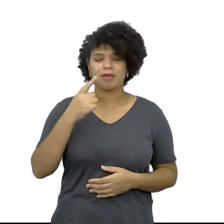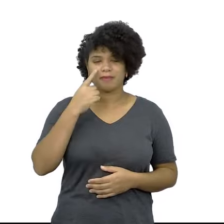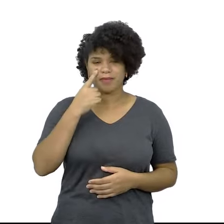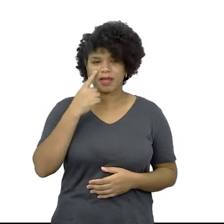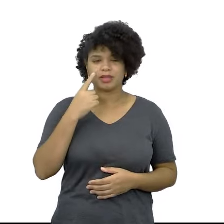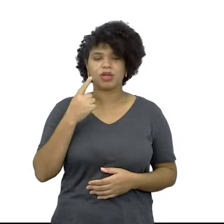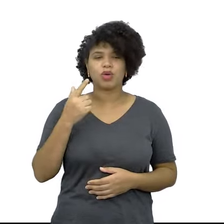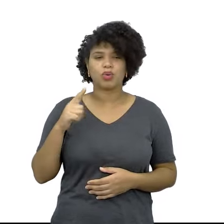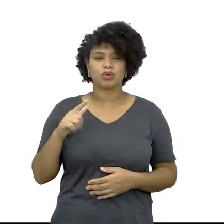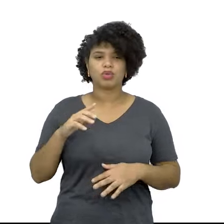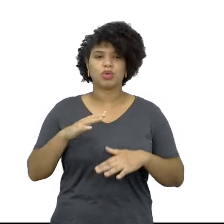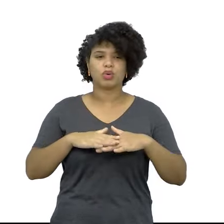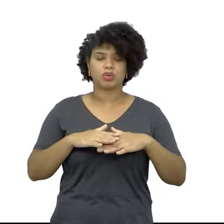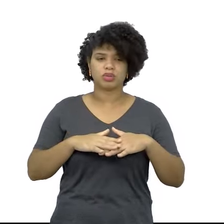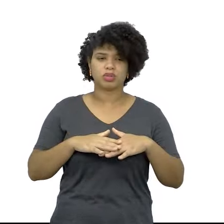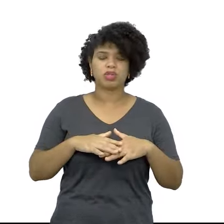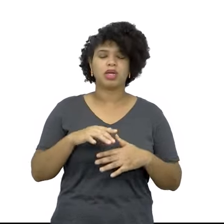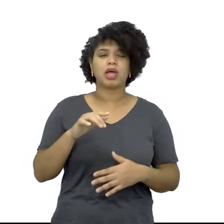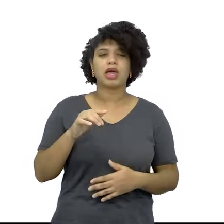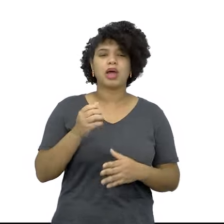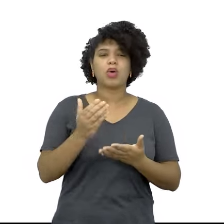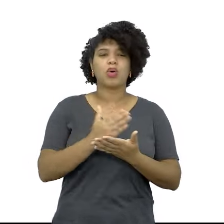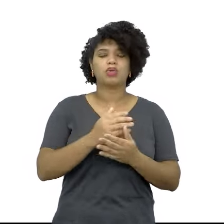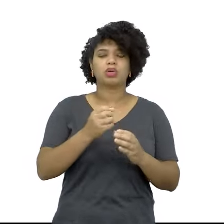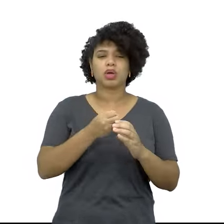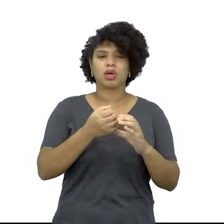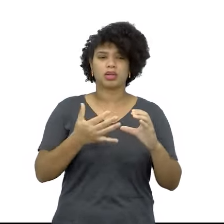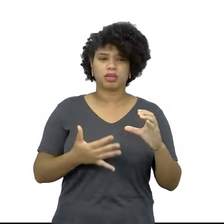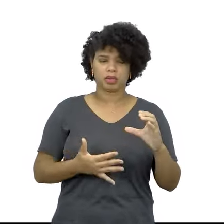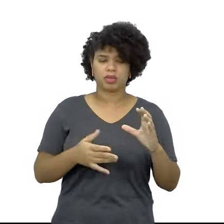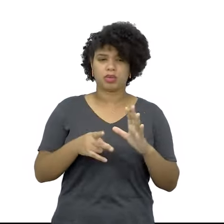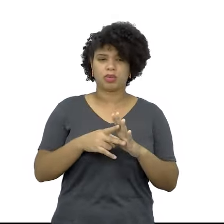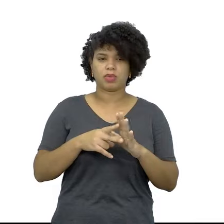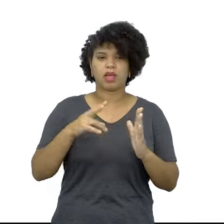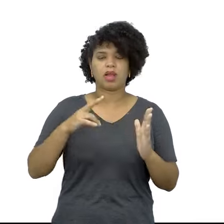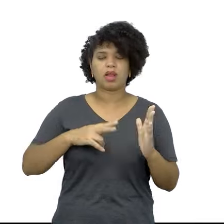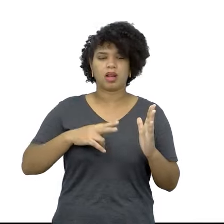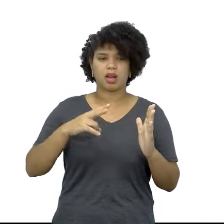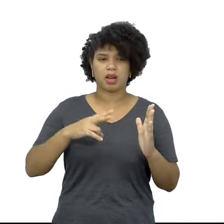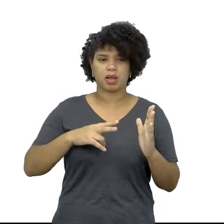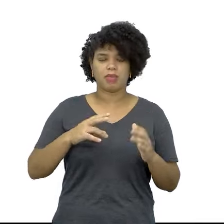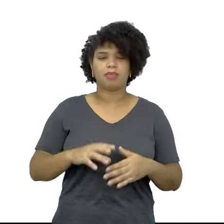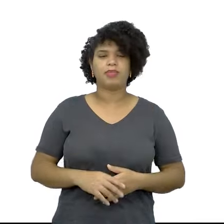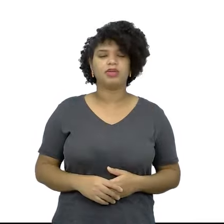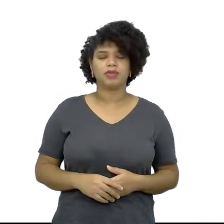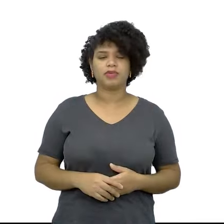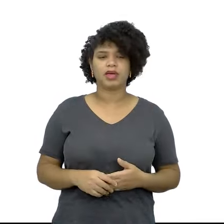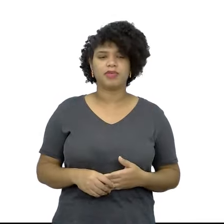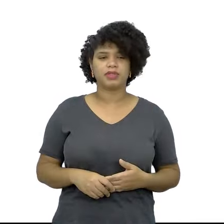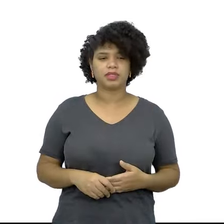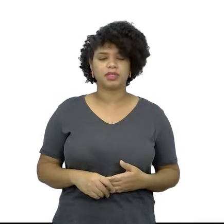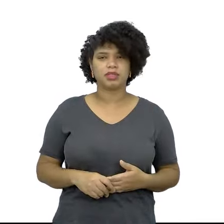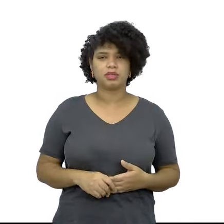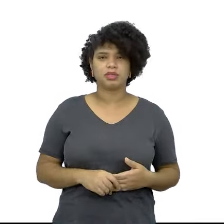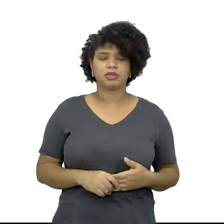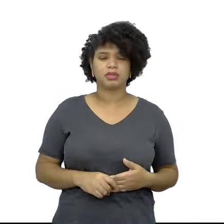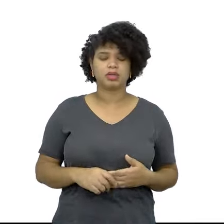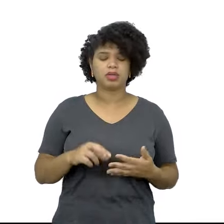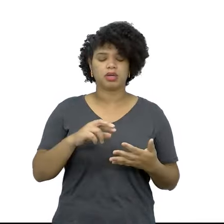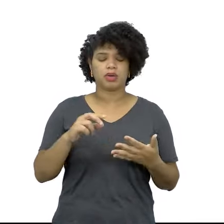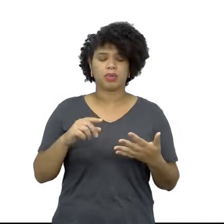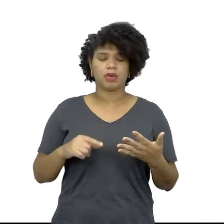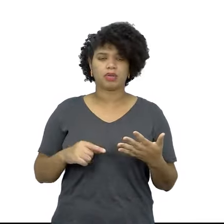essas características ao longo da leitura. Então, a partir disso, a turma vai pensar